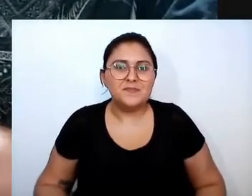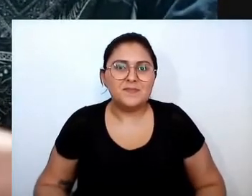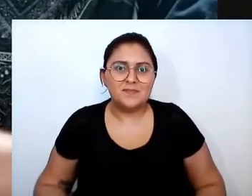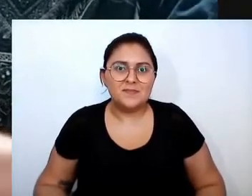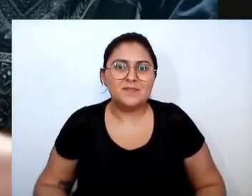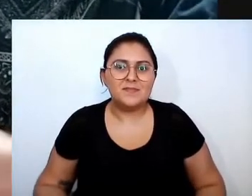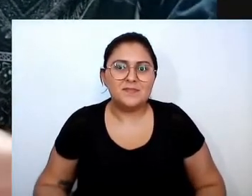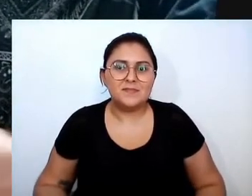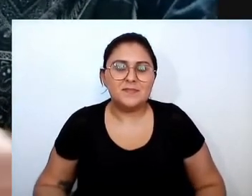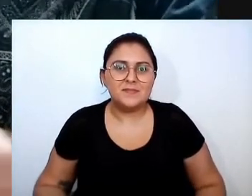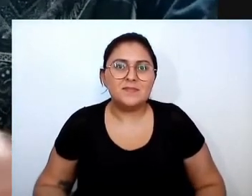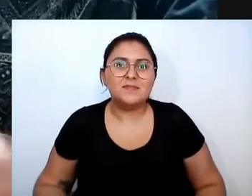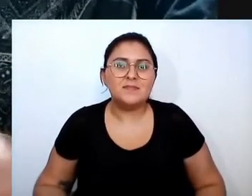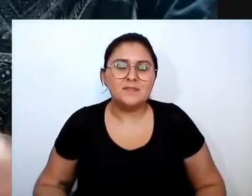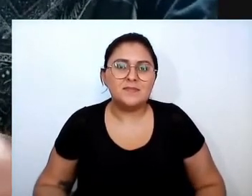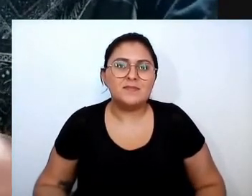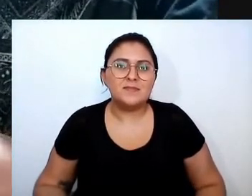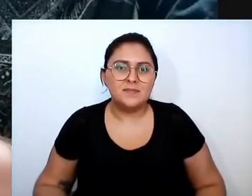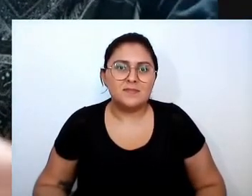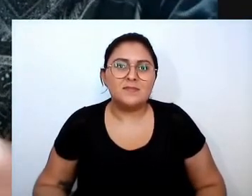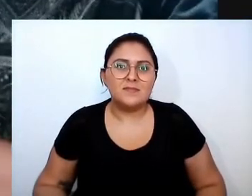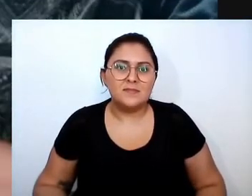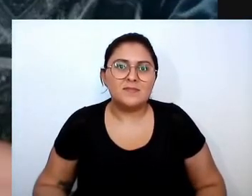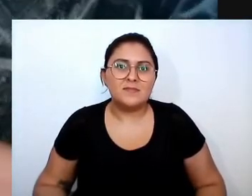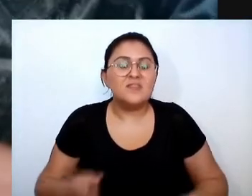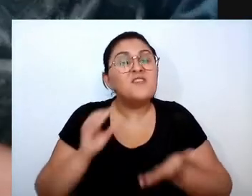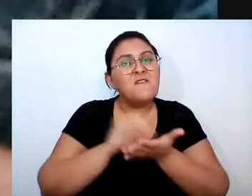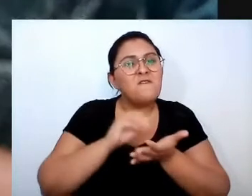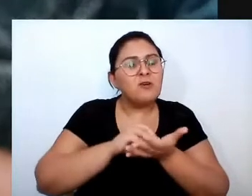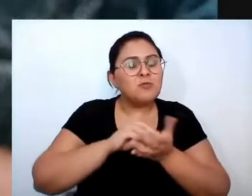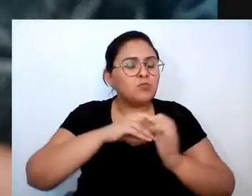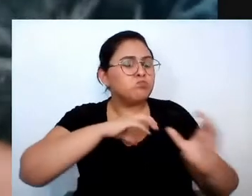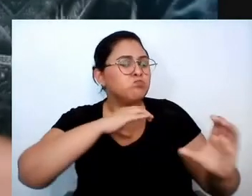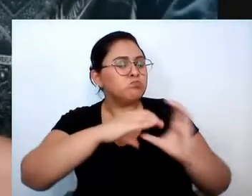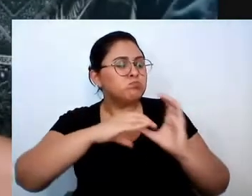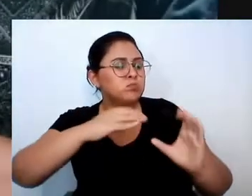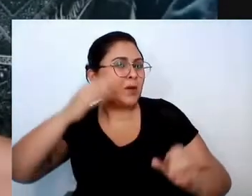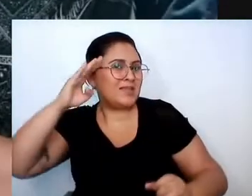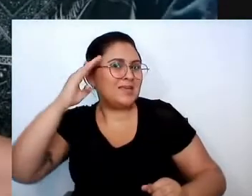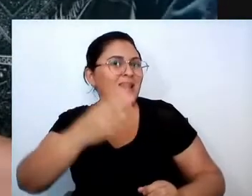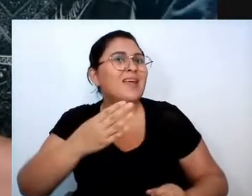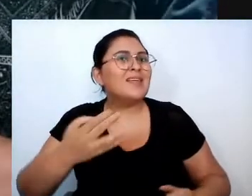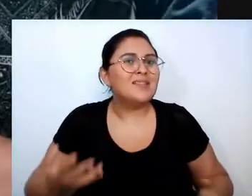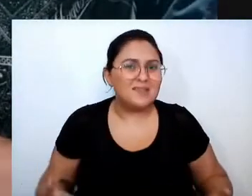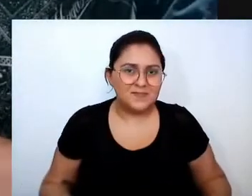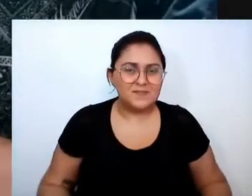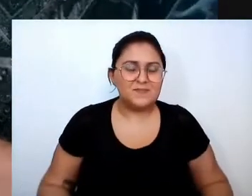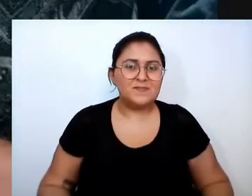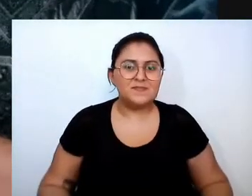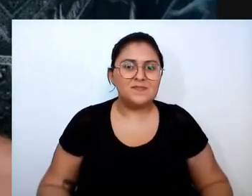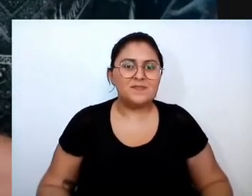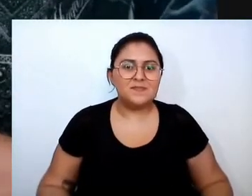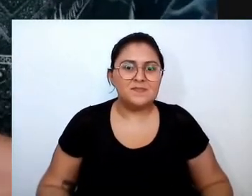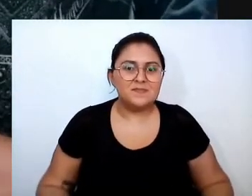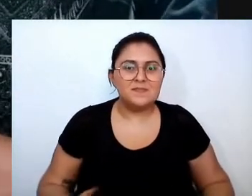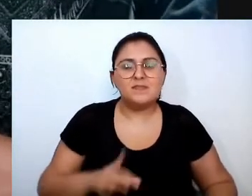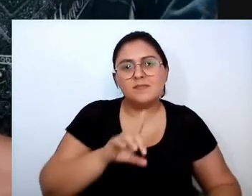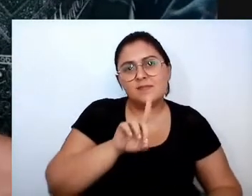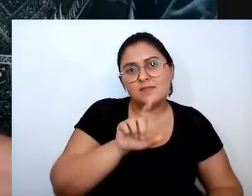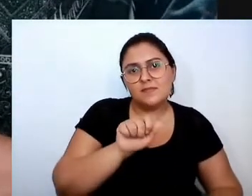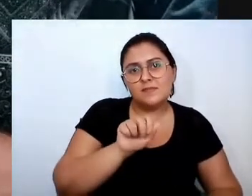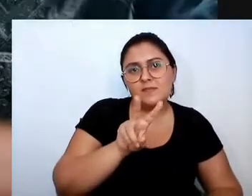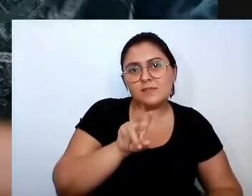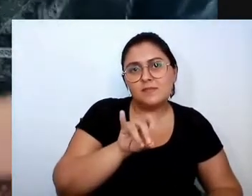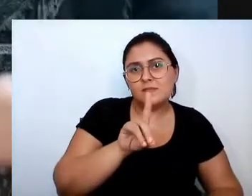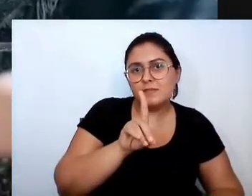É uma das coisas, né? sim. E aí como é que você se sente sabendo que está ajudando a desconstruir essas barreiras,